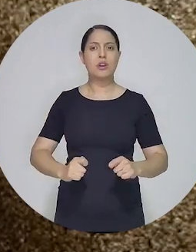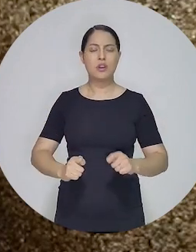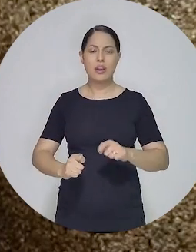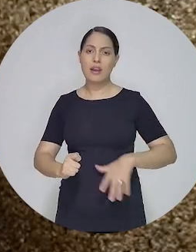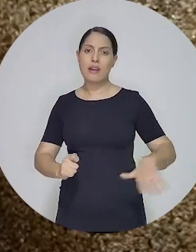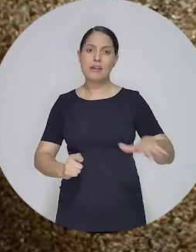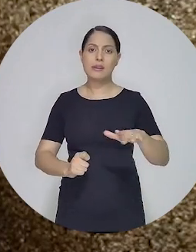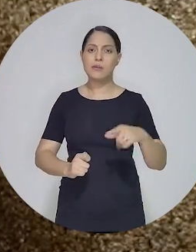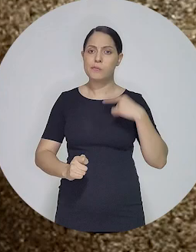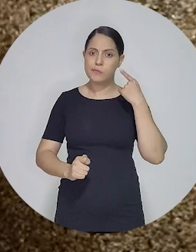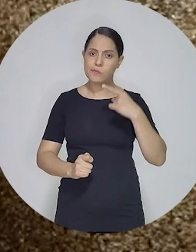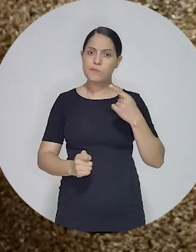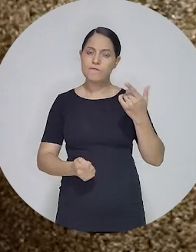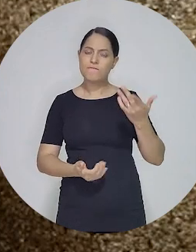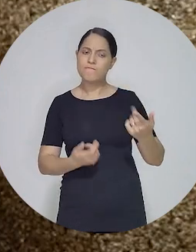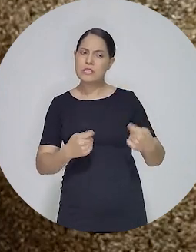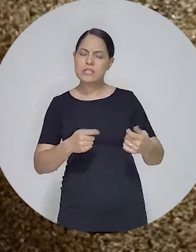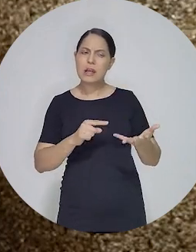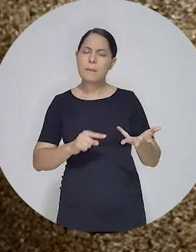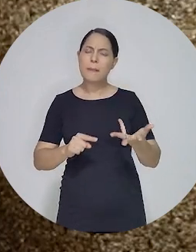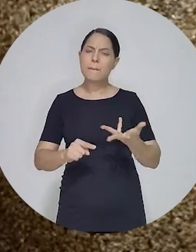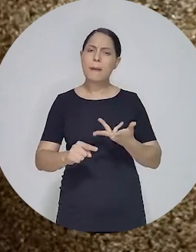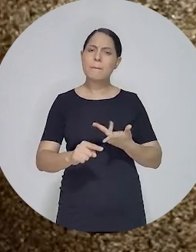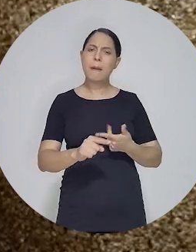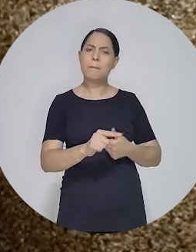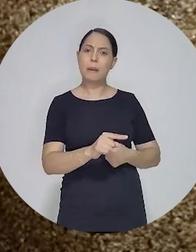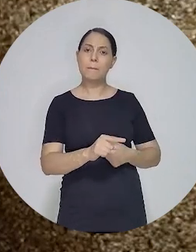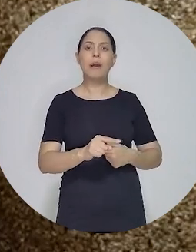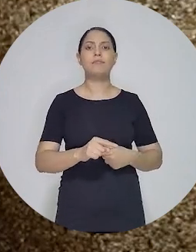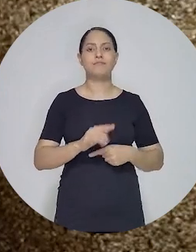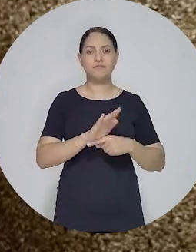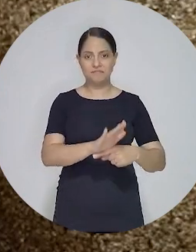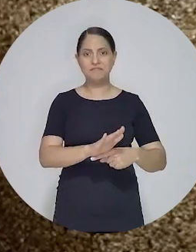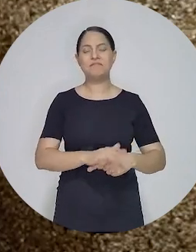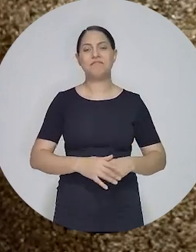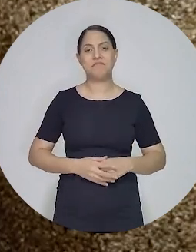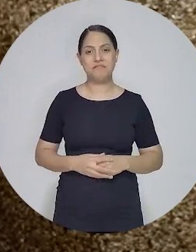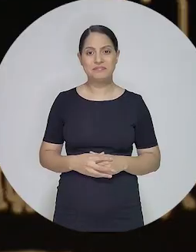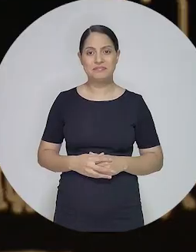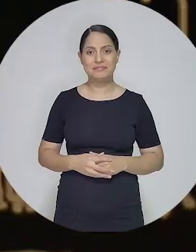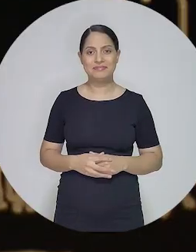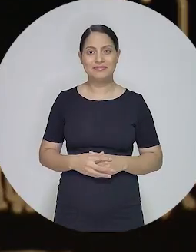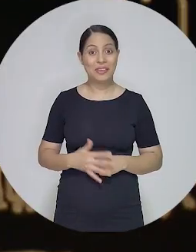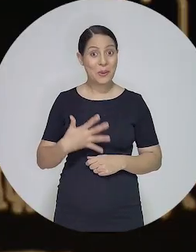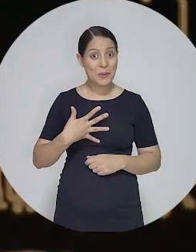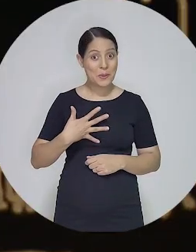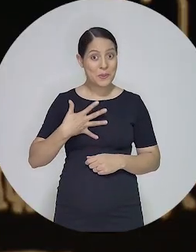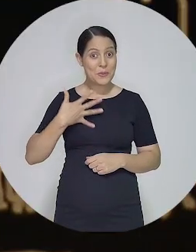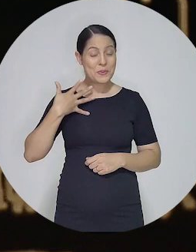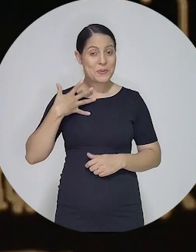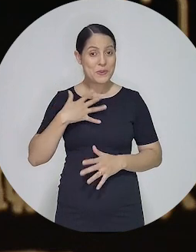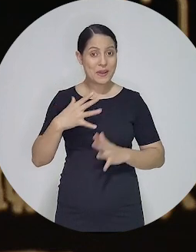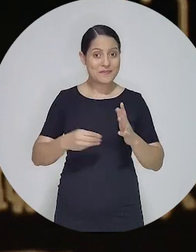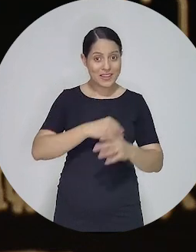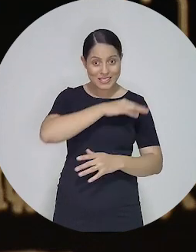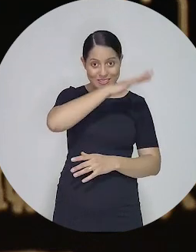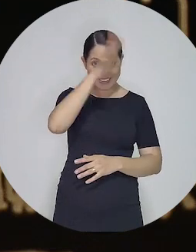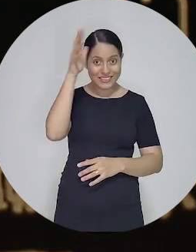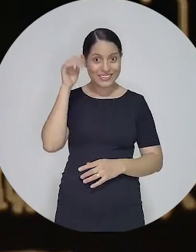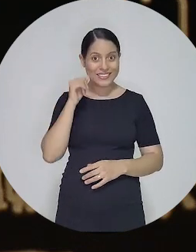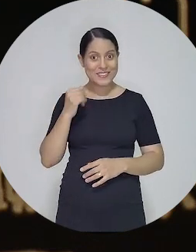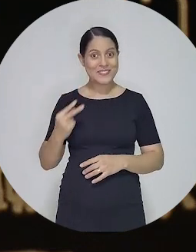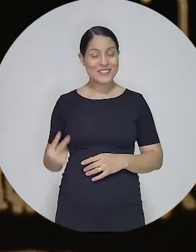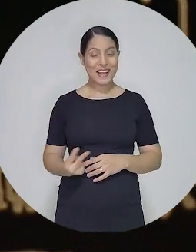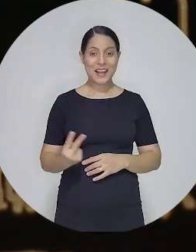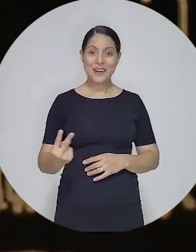as necessidades da classe da advocacia. Orgulho amazonense, valorização